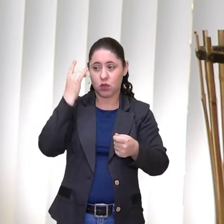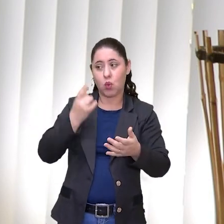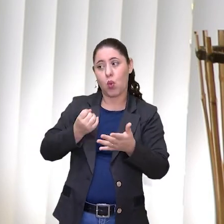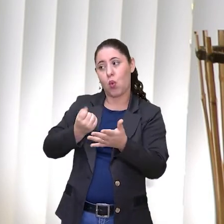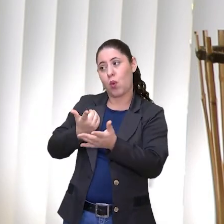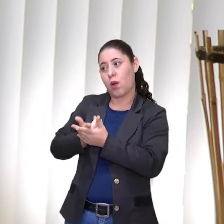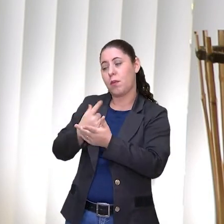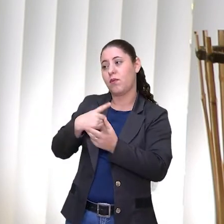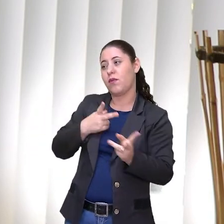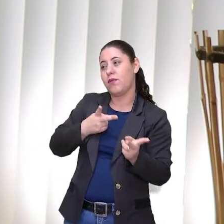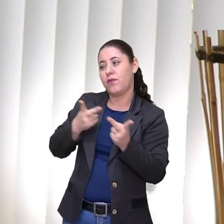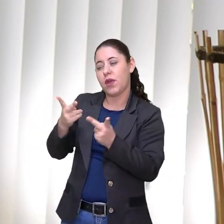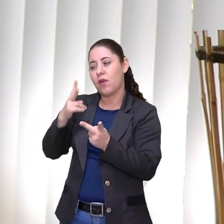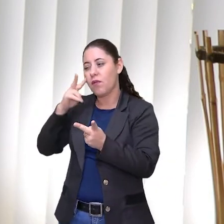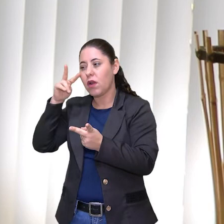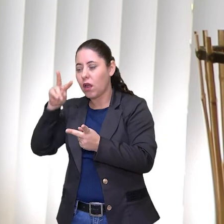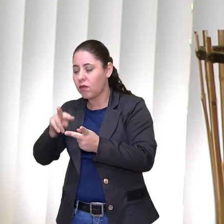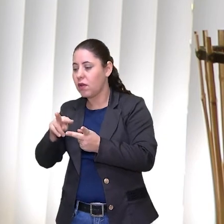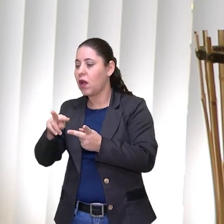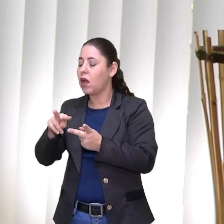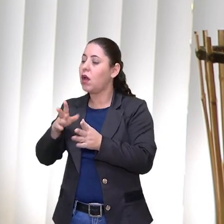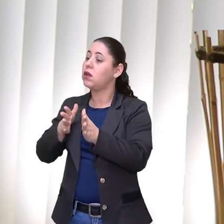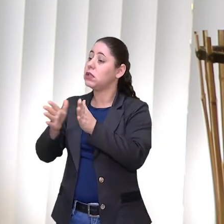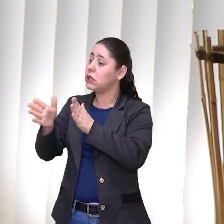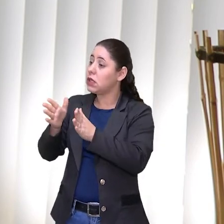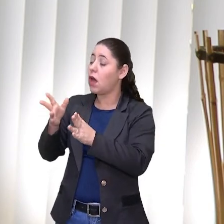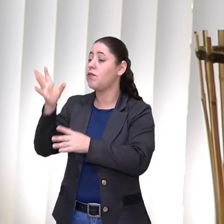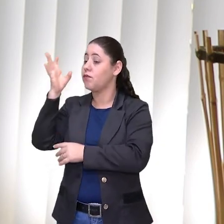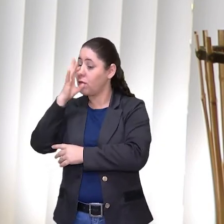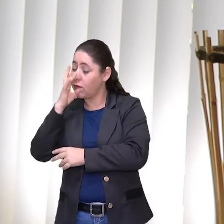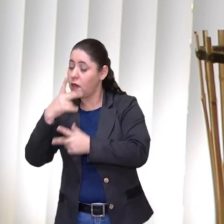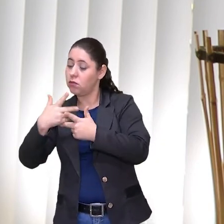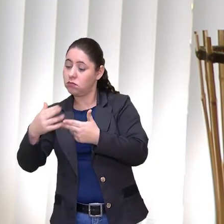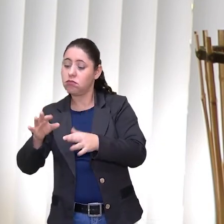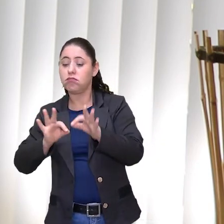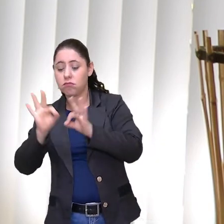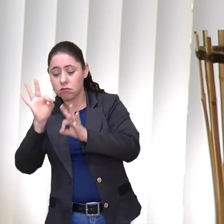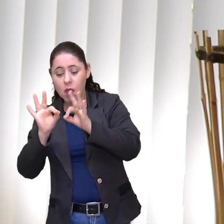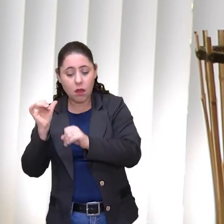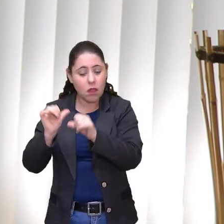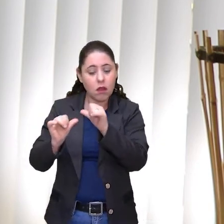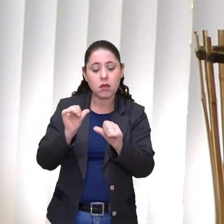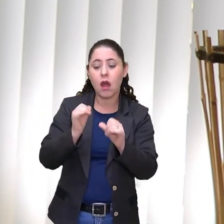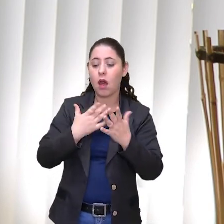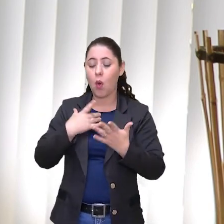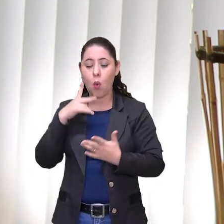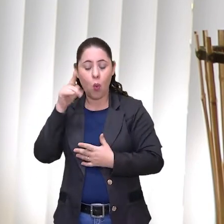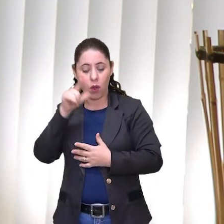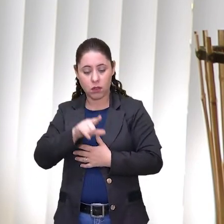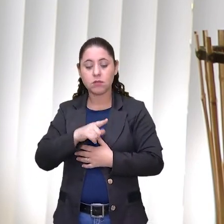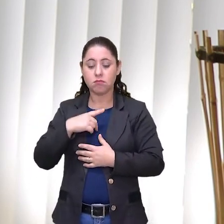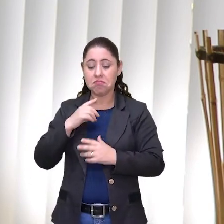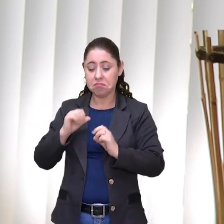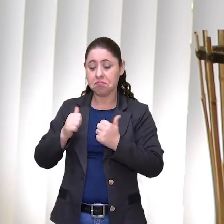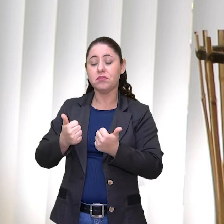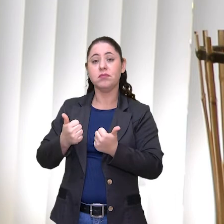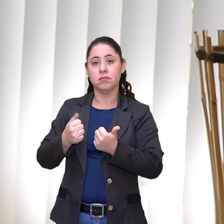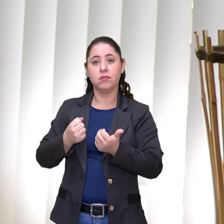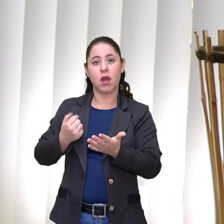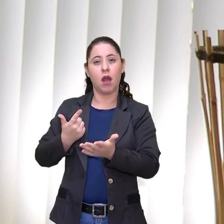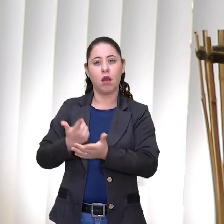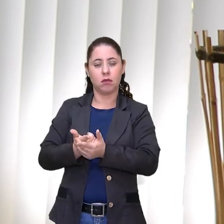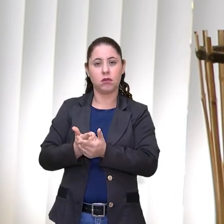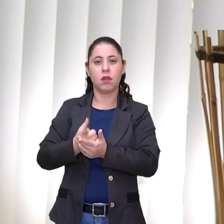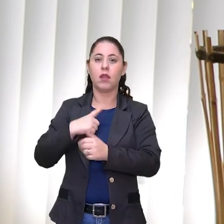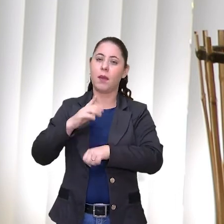suposto arrematante ou o interessado tem condições de visitar o bem, de acessá-lo, verificar suas condições, de verificar que ele